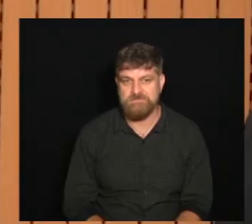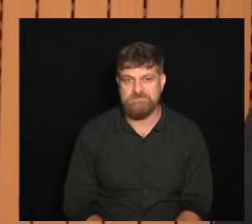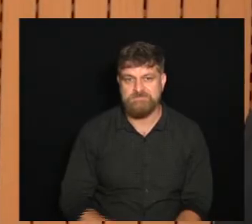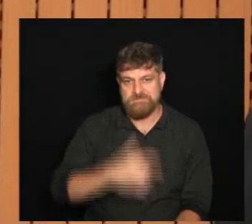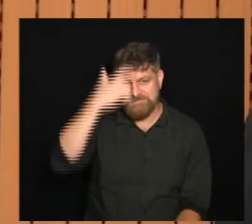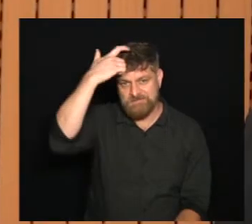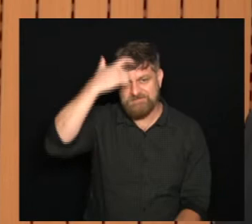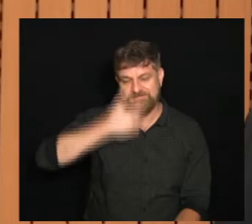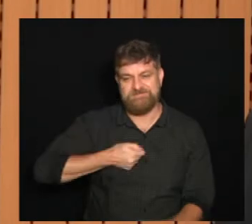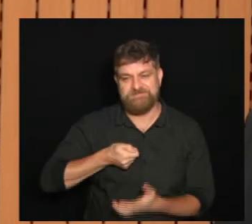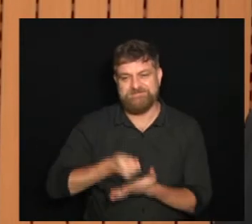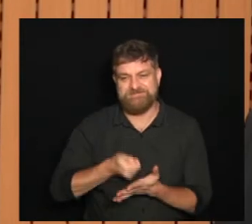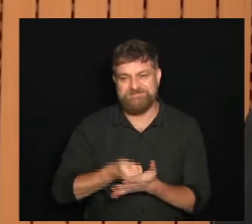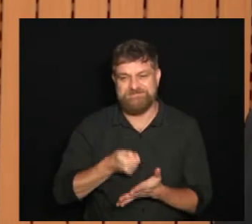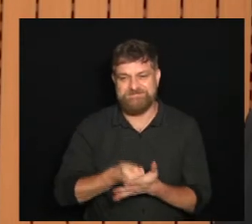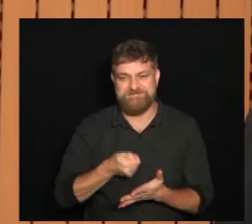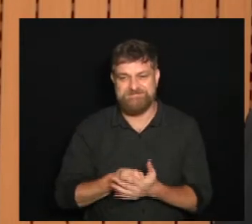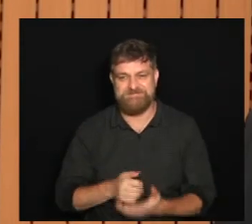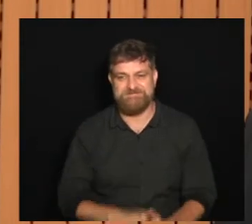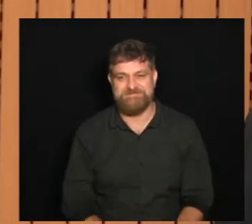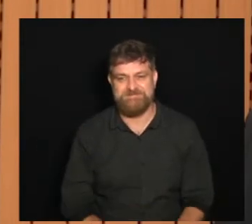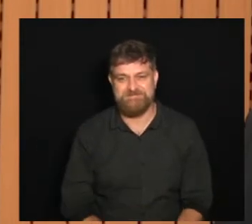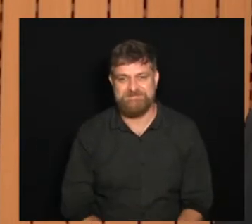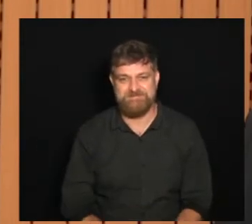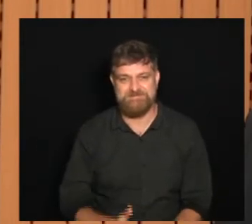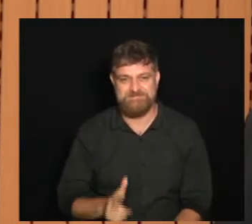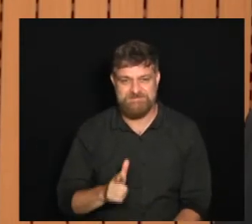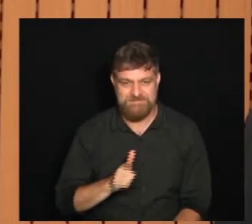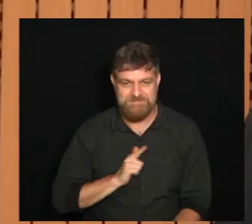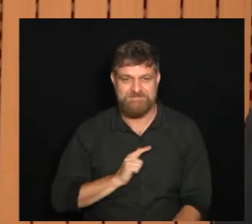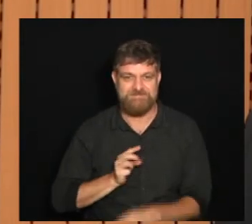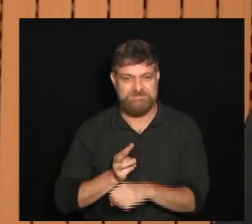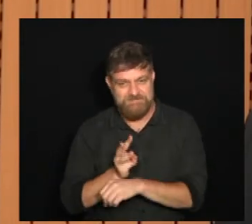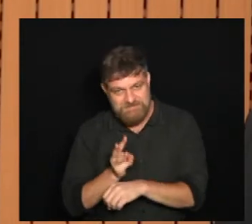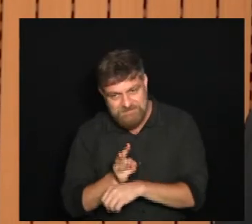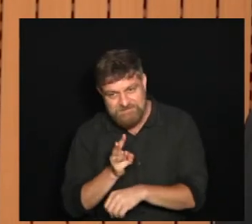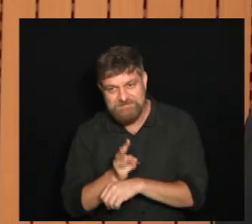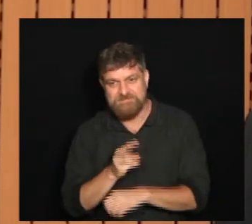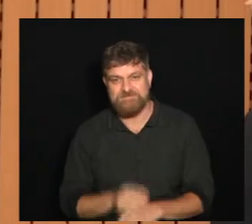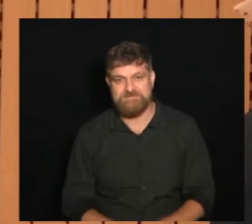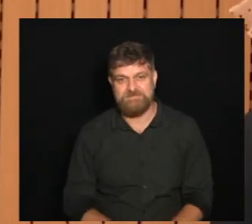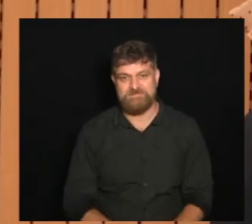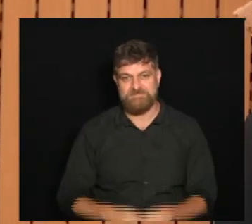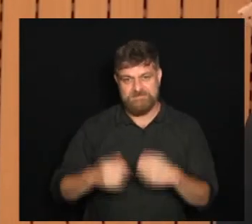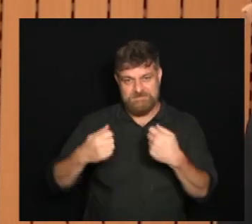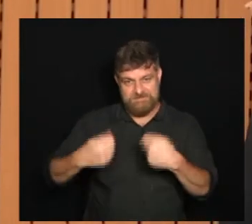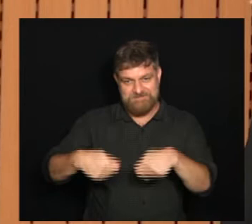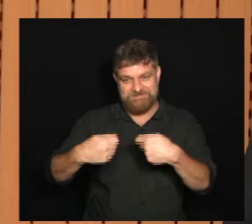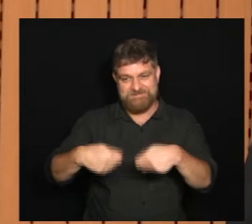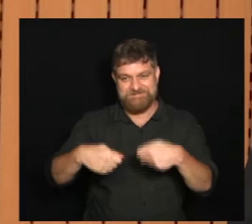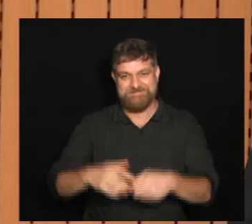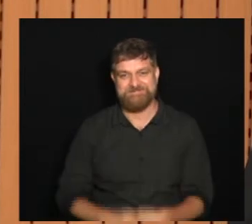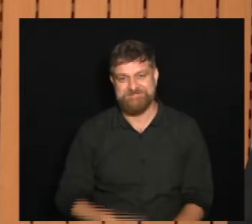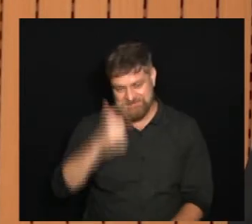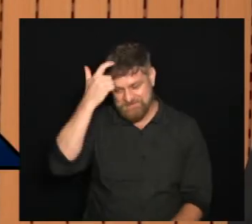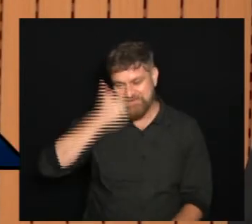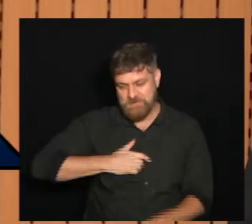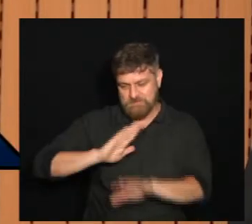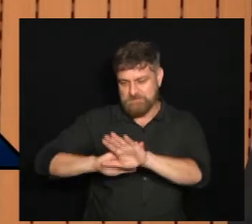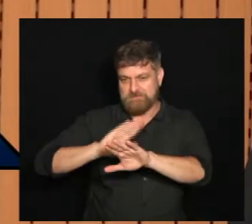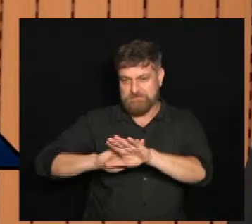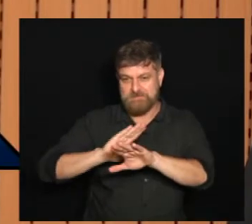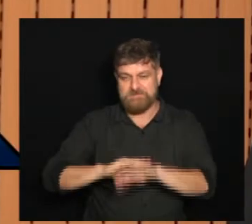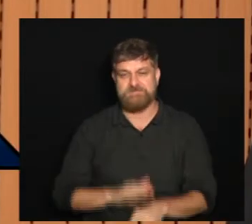serei obrigado a tê-lo e, se necessário for, assim o farei.